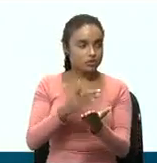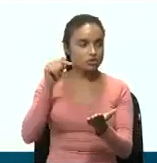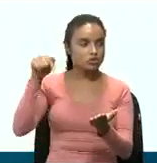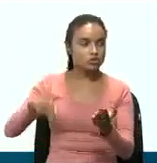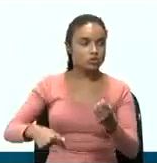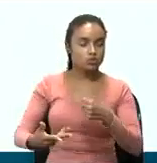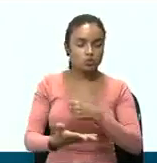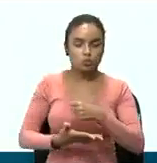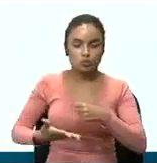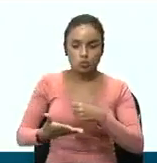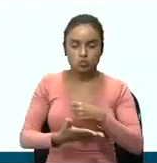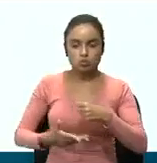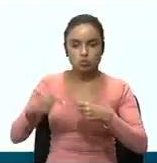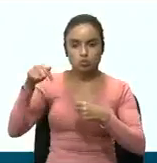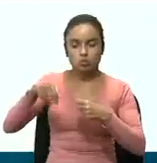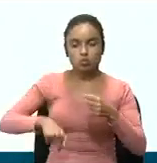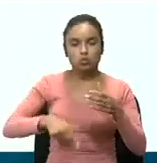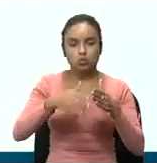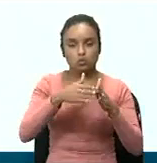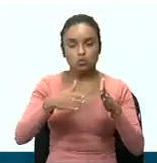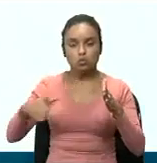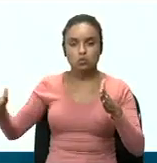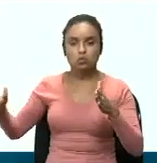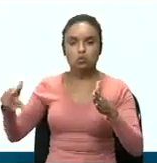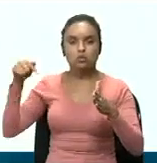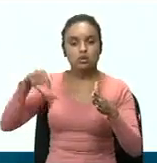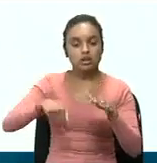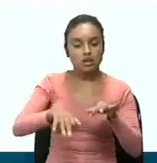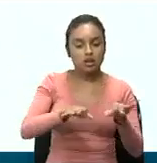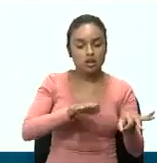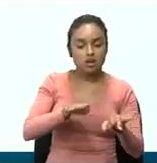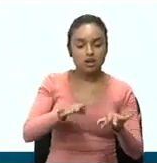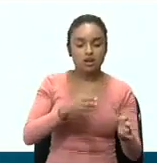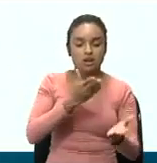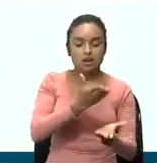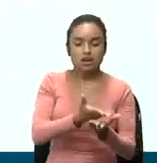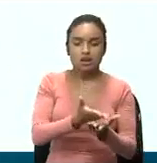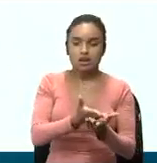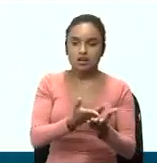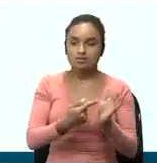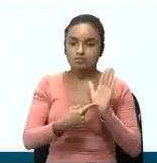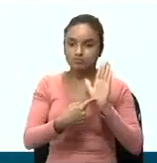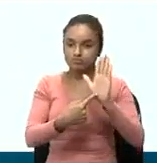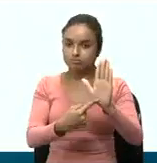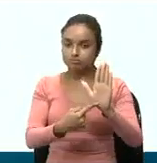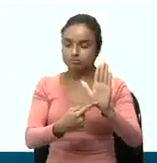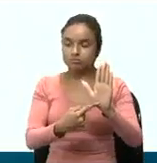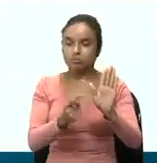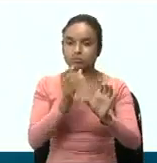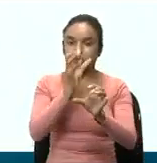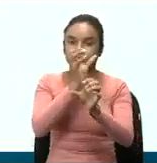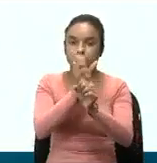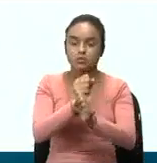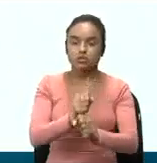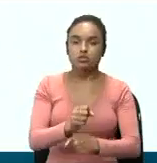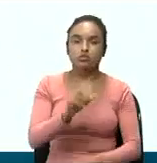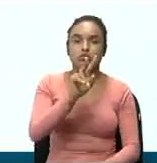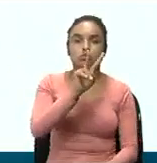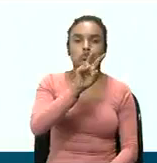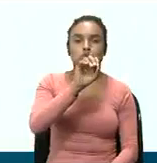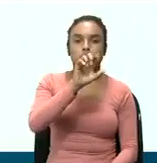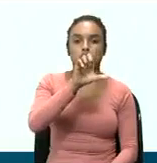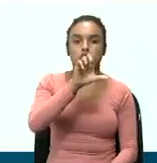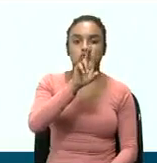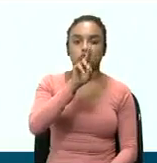eu utilizei para o desenvolvimento dessa aula é esse livro que está aparecendo, Cálculo Volume 2, do